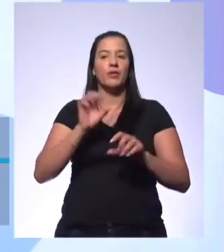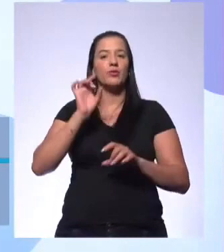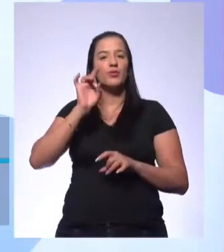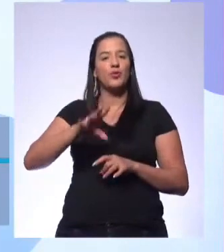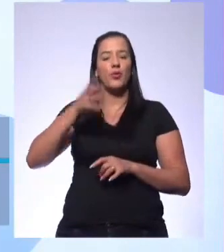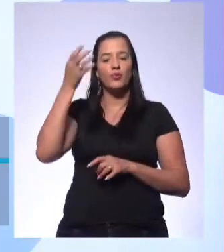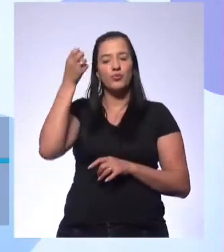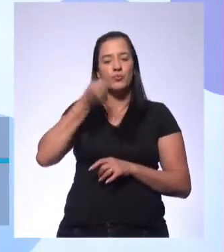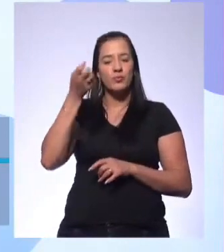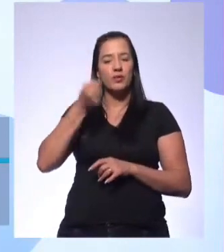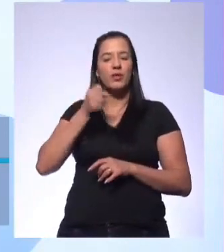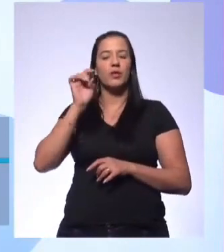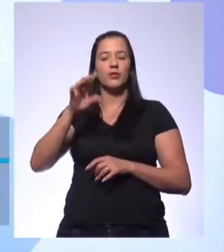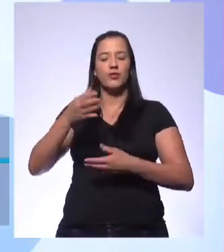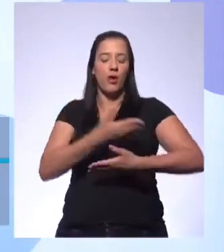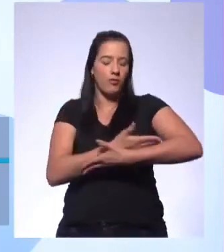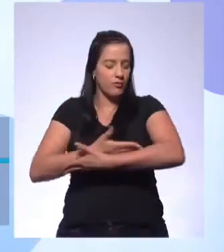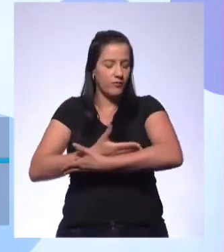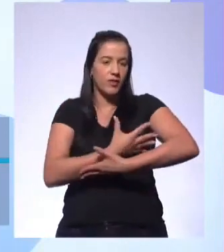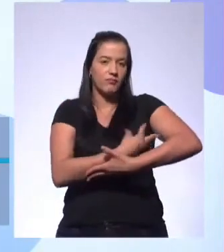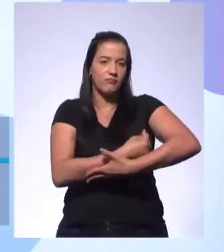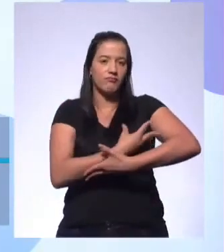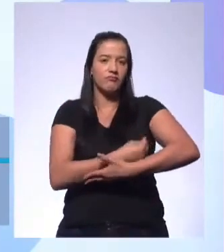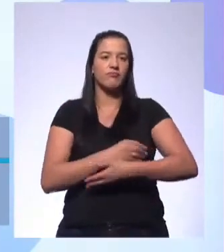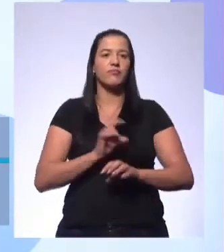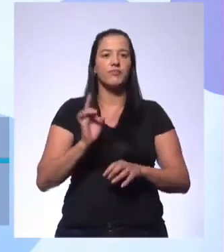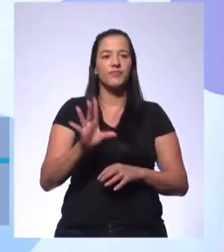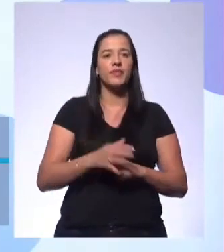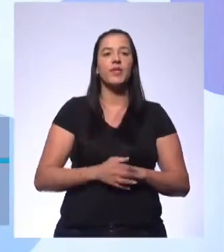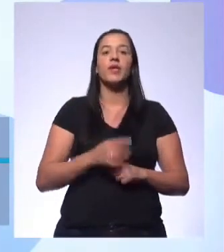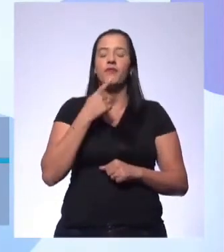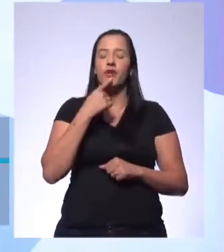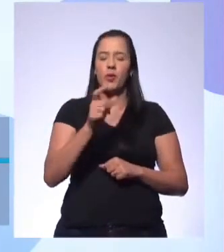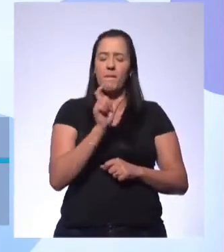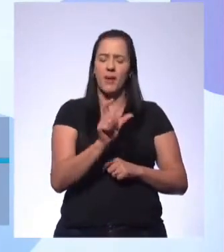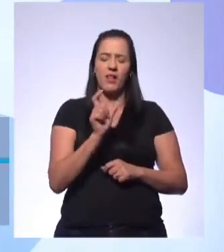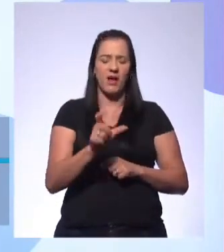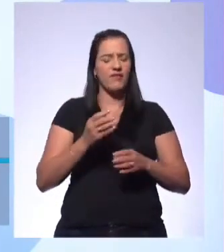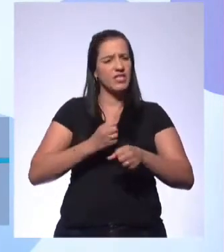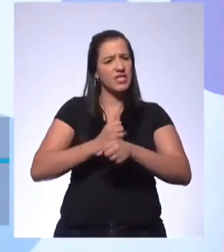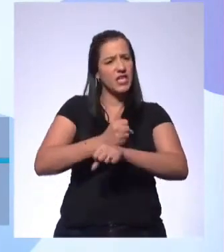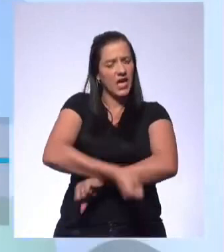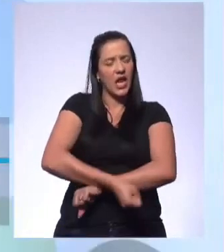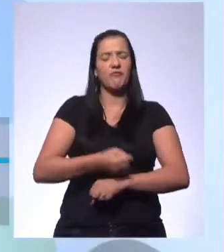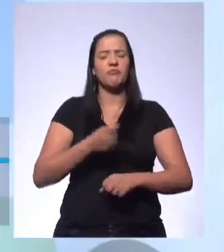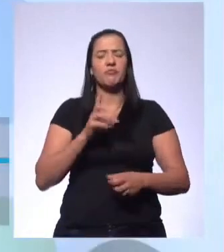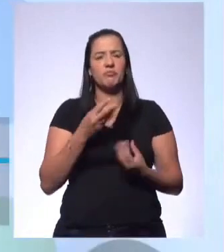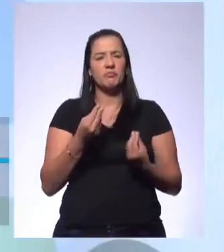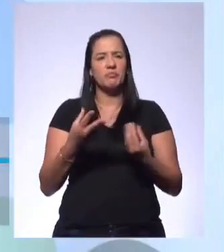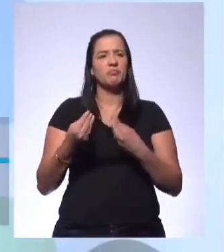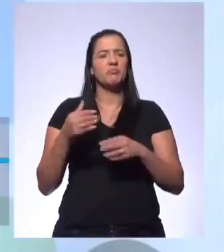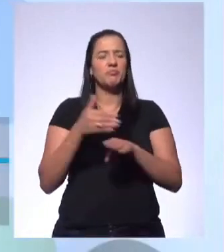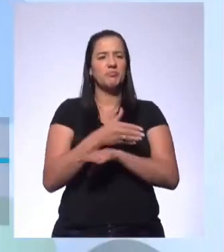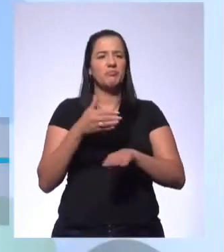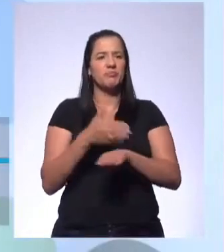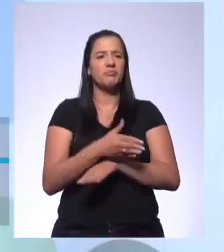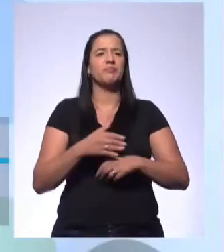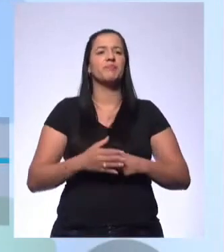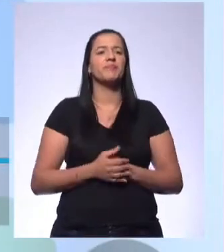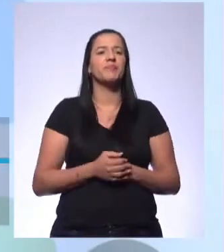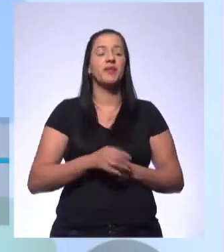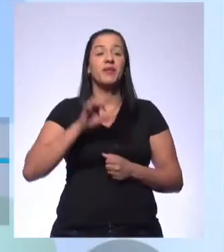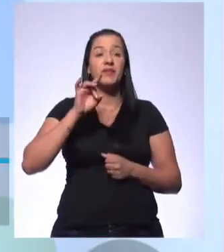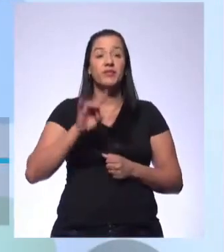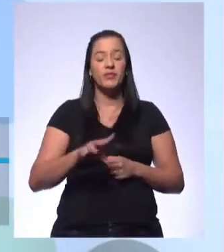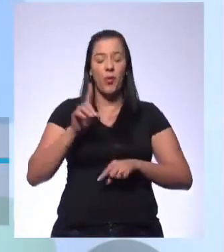e amamentar seus filhos. A palavra escravidão aparece muito aqui. É como se elas não tivessem alma, né? Fosse só um objeto que servia